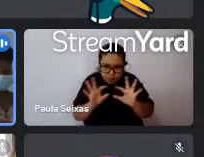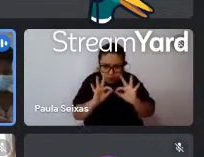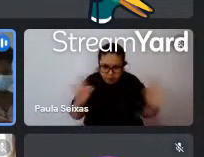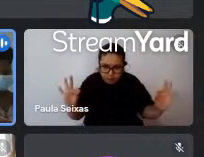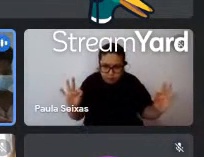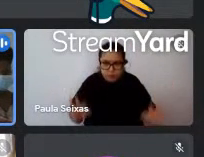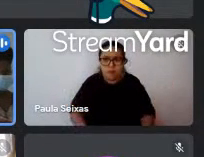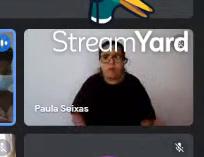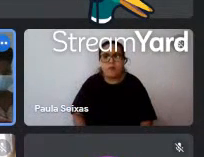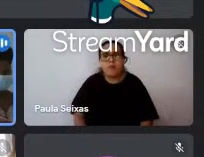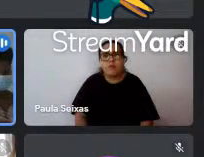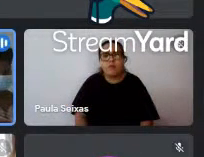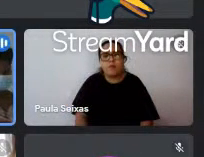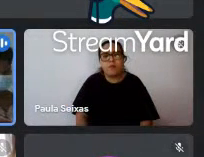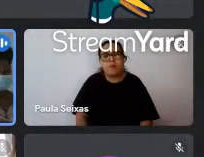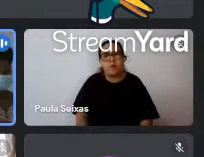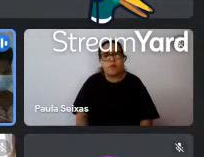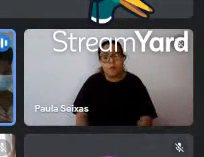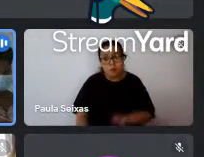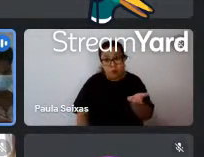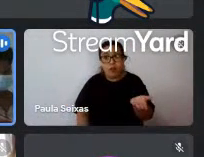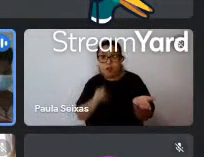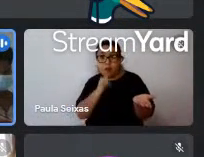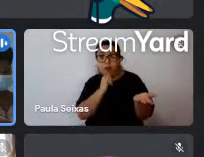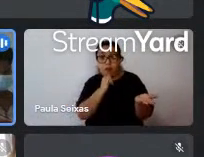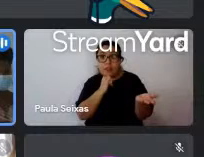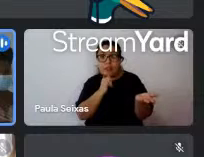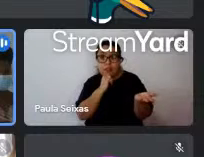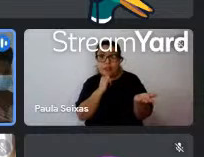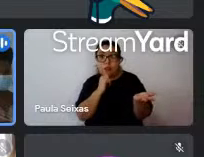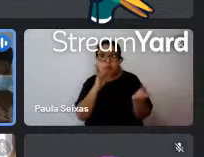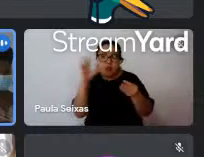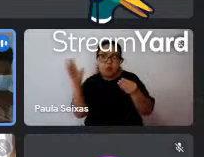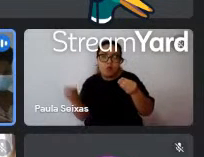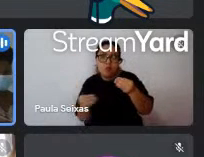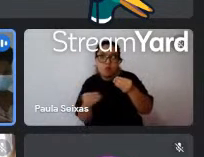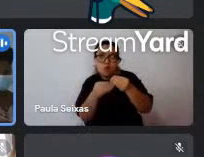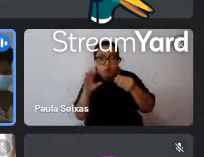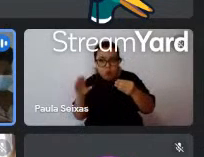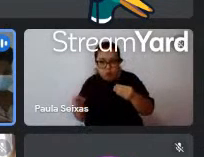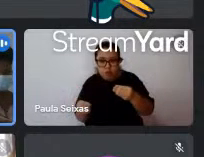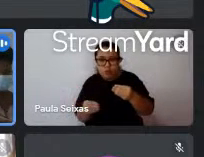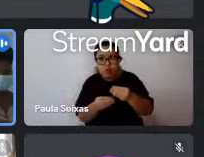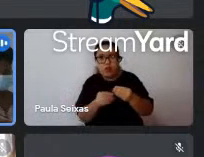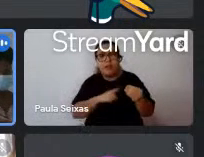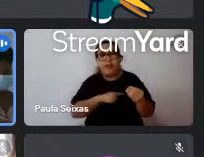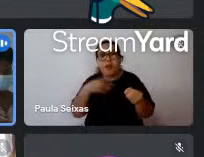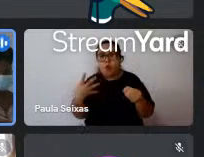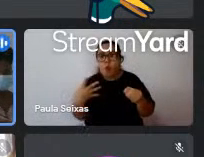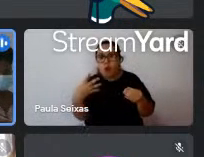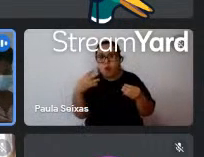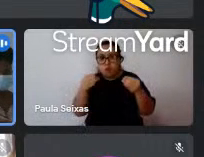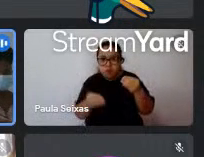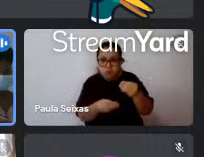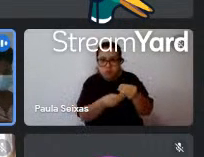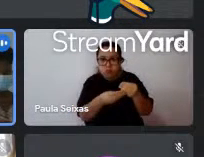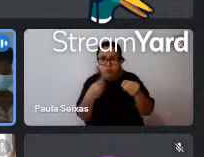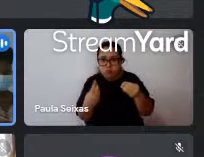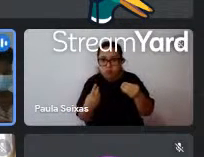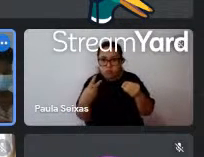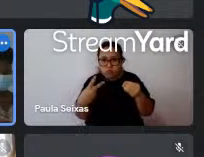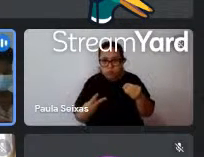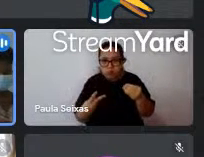certo? Nesse caso aqui, é um exemplo de uma de completivas, né? Aqui tem quatro completivas, né? Completiva 1,